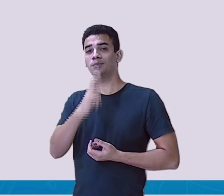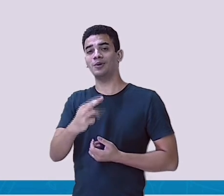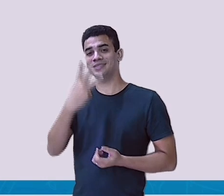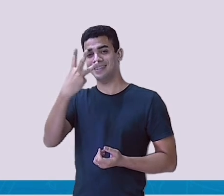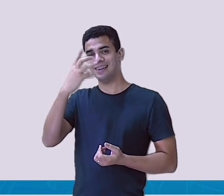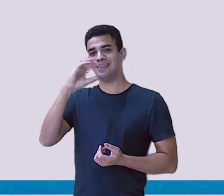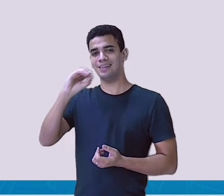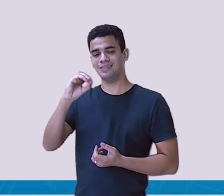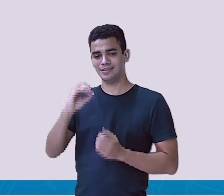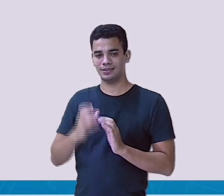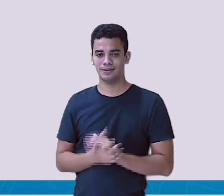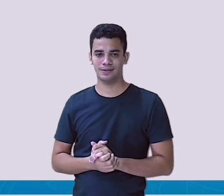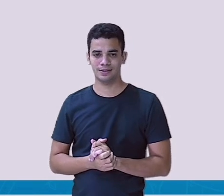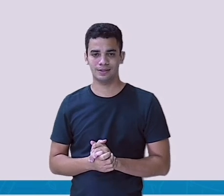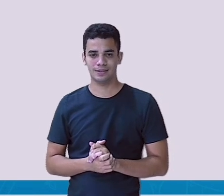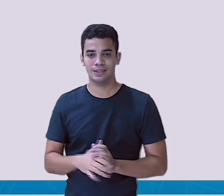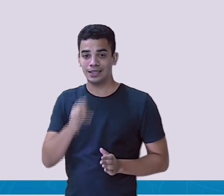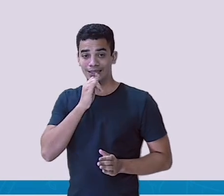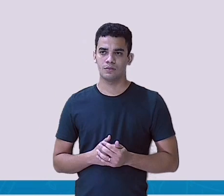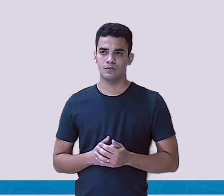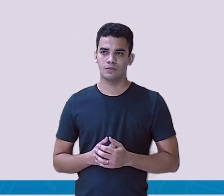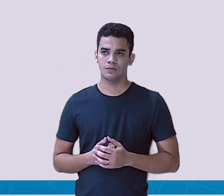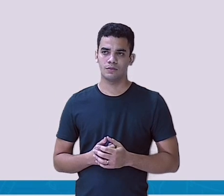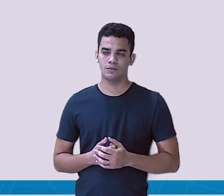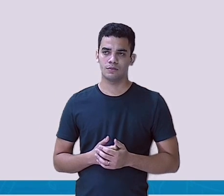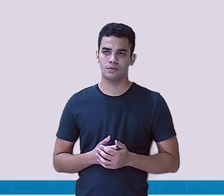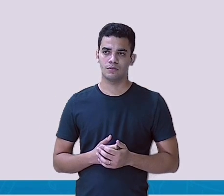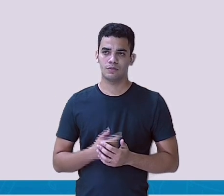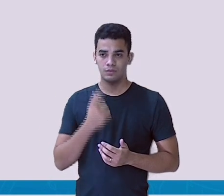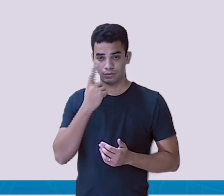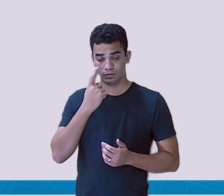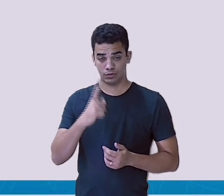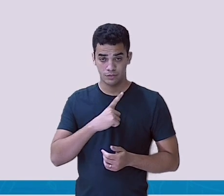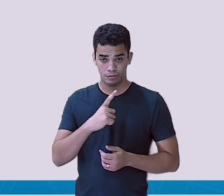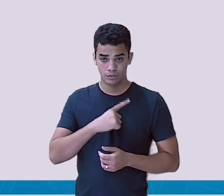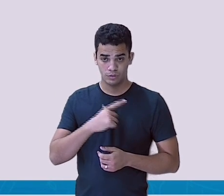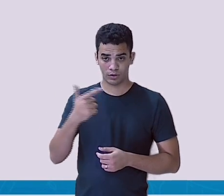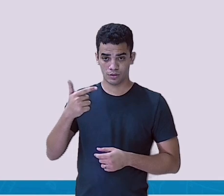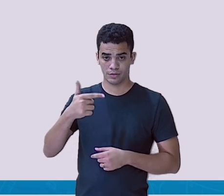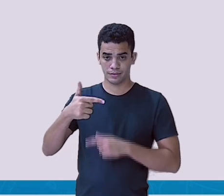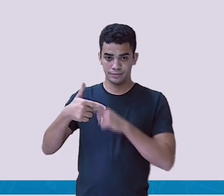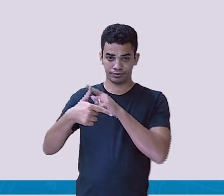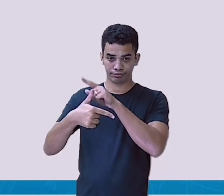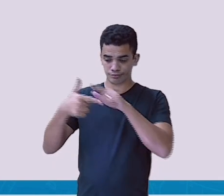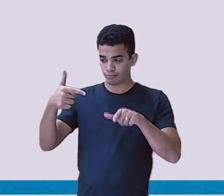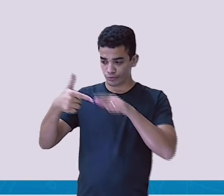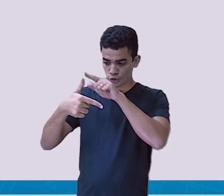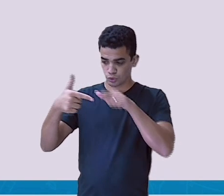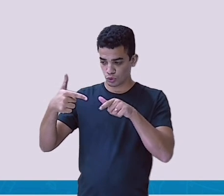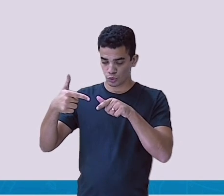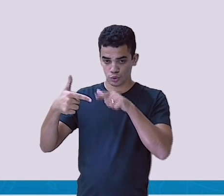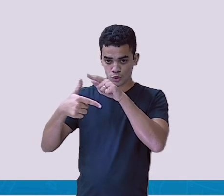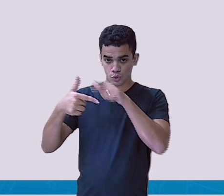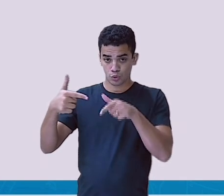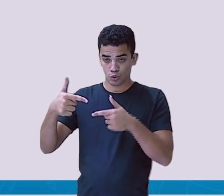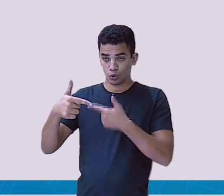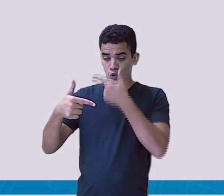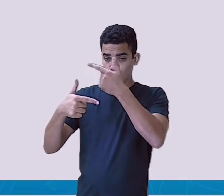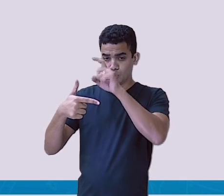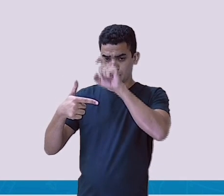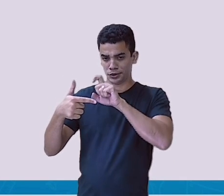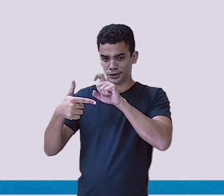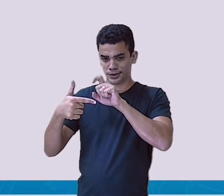que a soma deles é 180. Então, eu vou ter 2x mais 3x